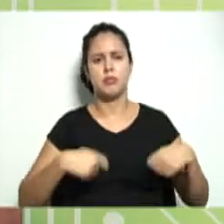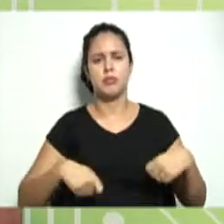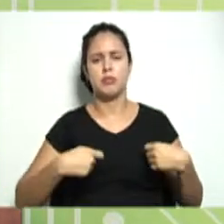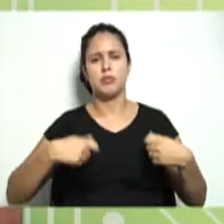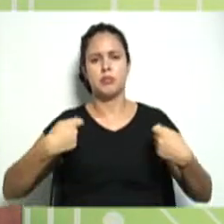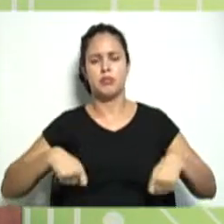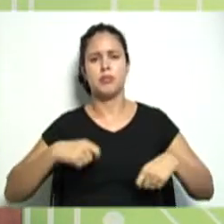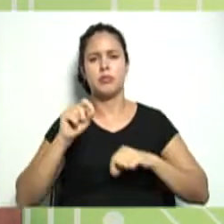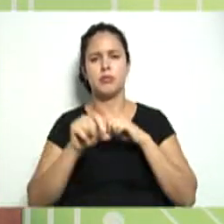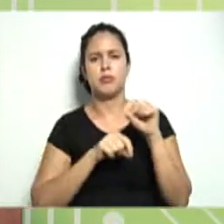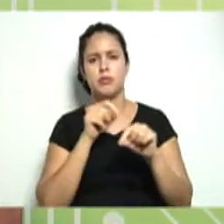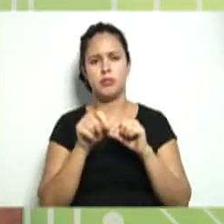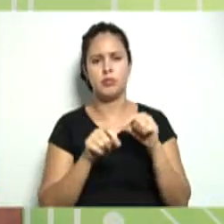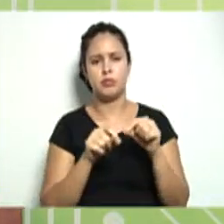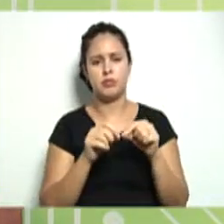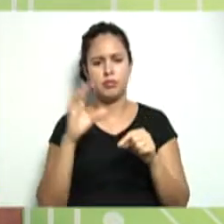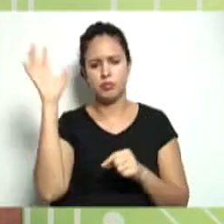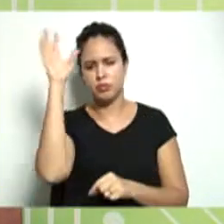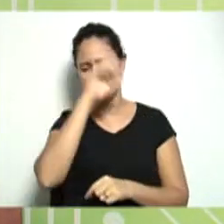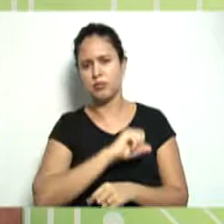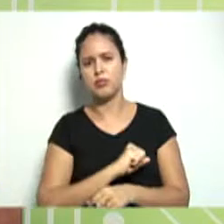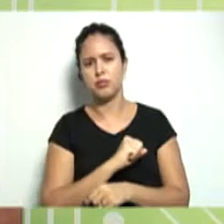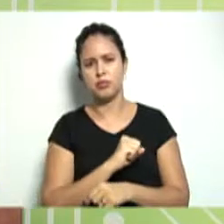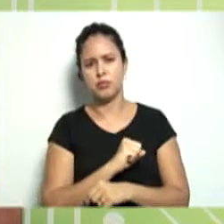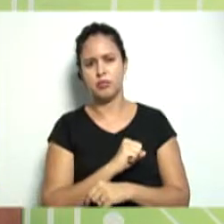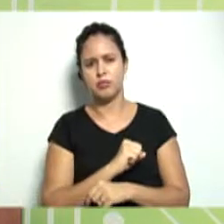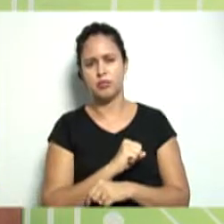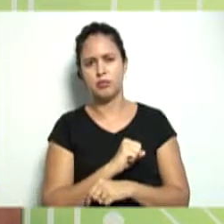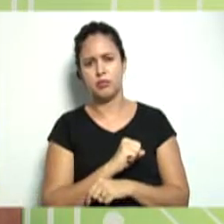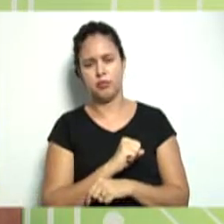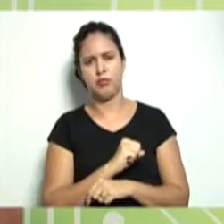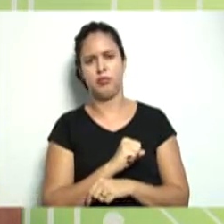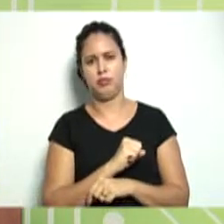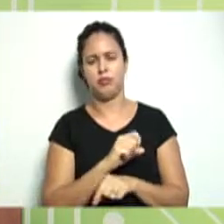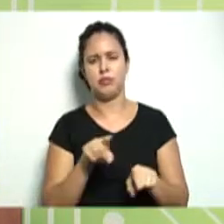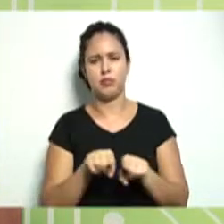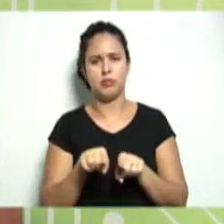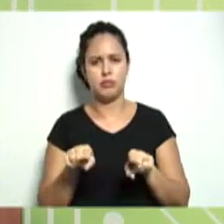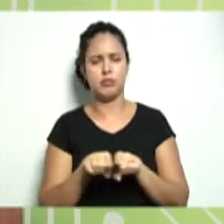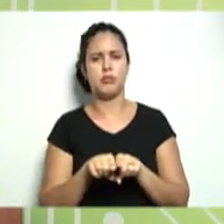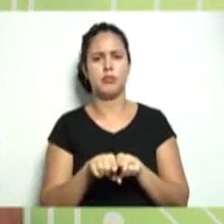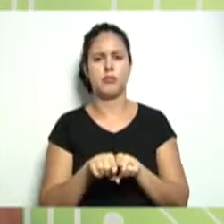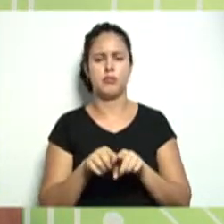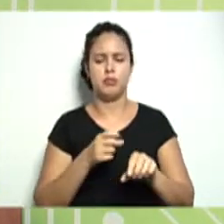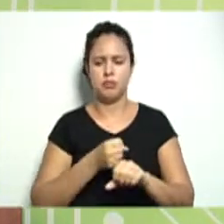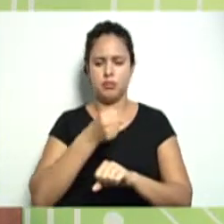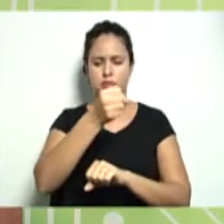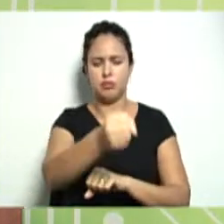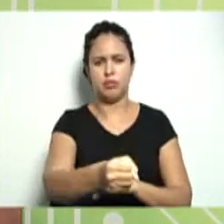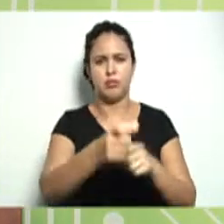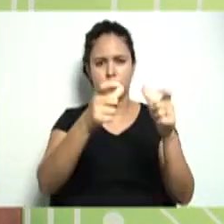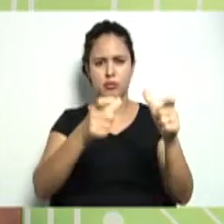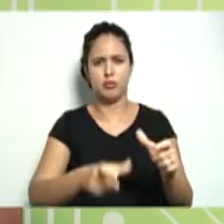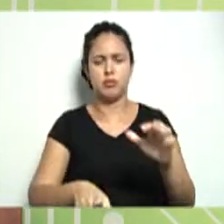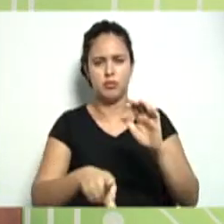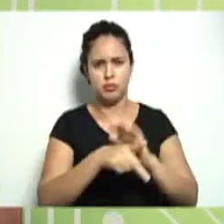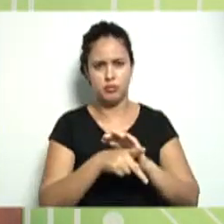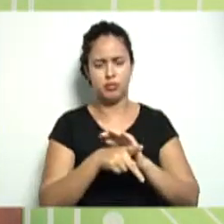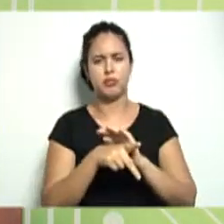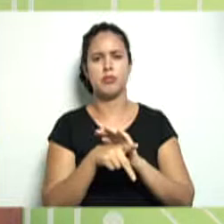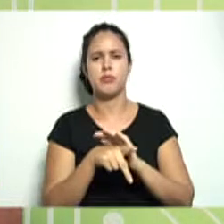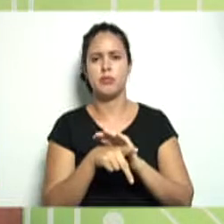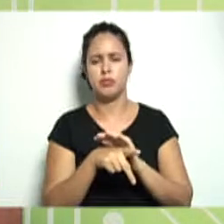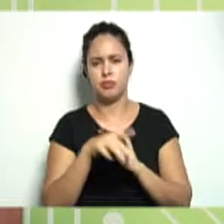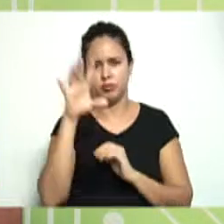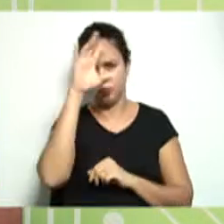deles realmente aprenderem, né, e se deslocarem a um local específico para